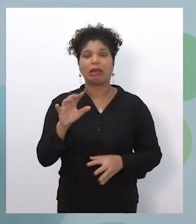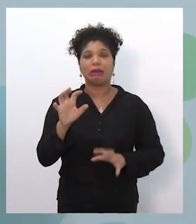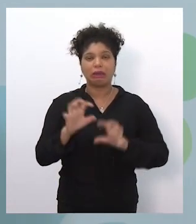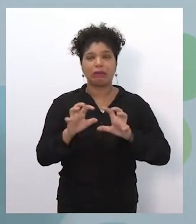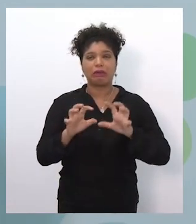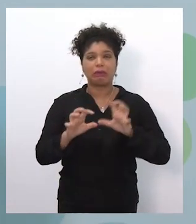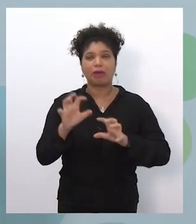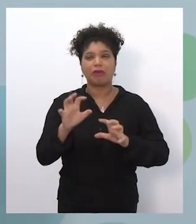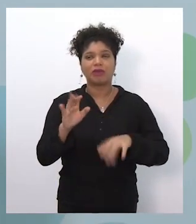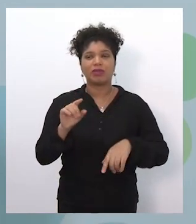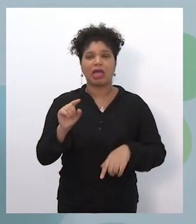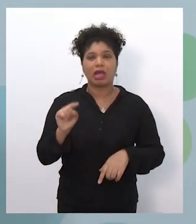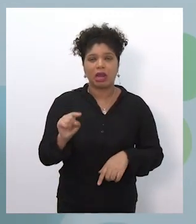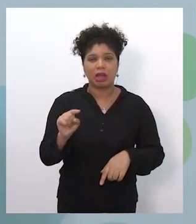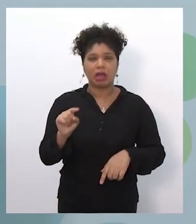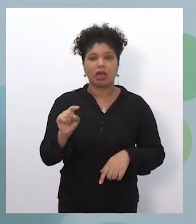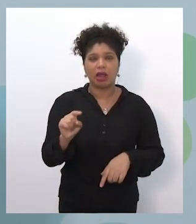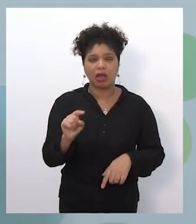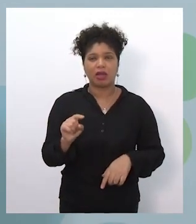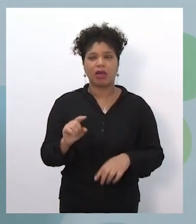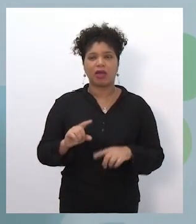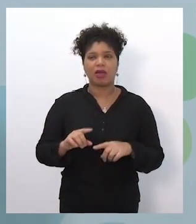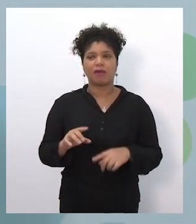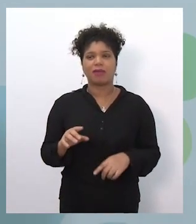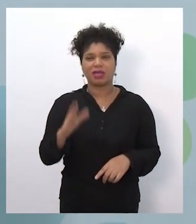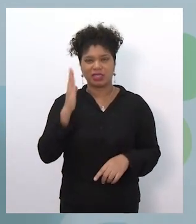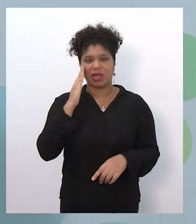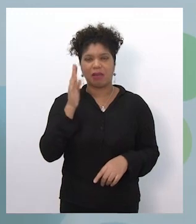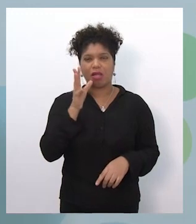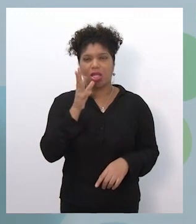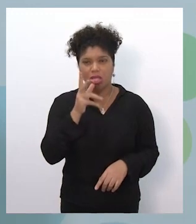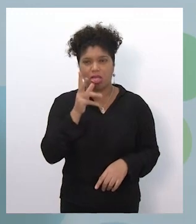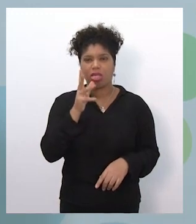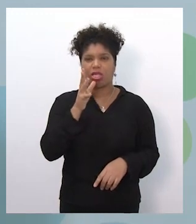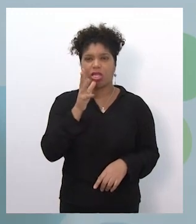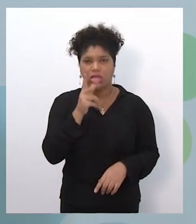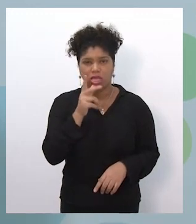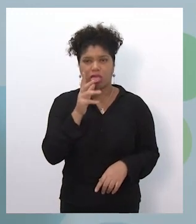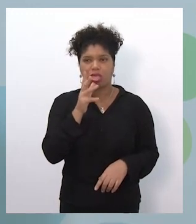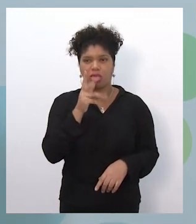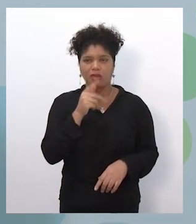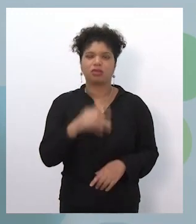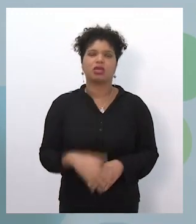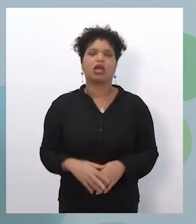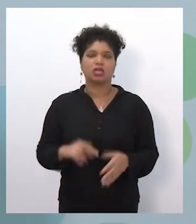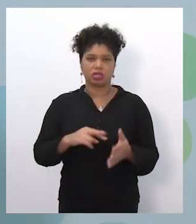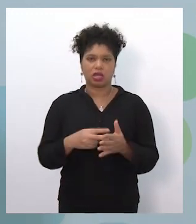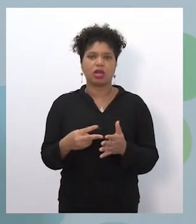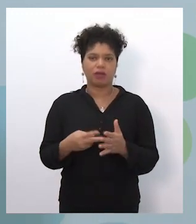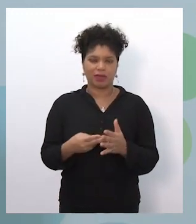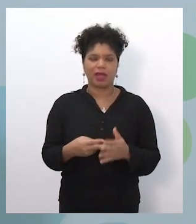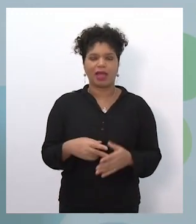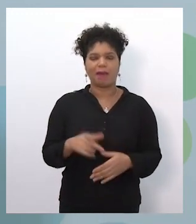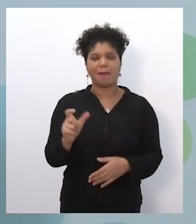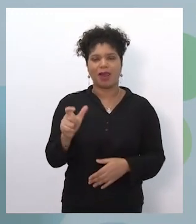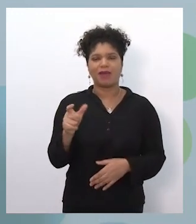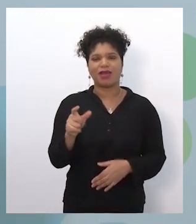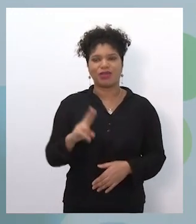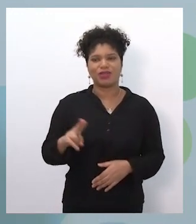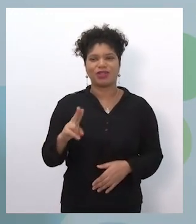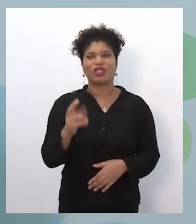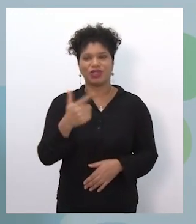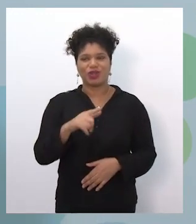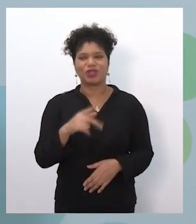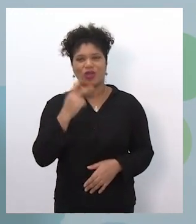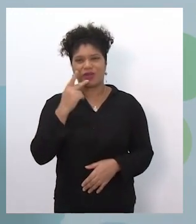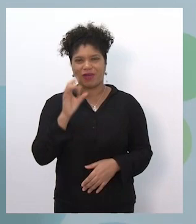vezes, você clica no programa e aí dá aquele trava. Aquilo é o gargalo que o Rodrigo falou, tá? Eu só queria voltar um pouquinho